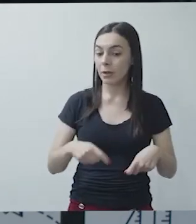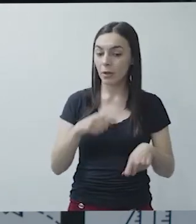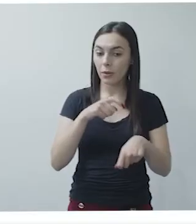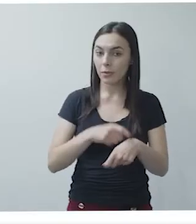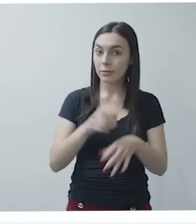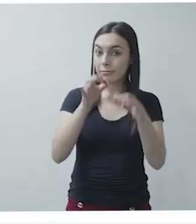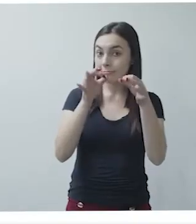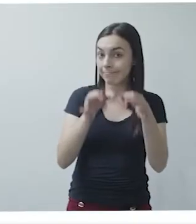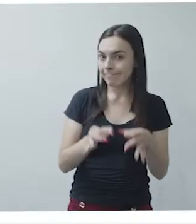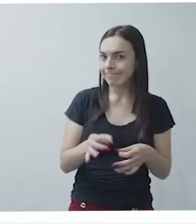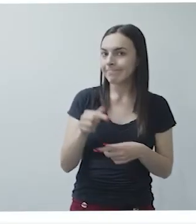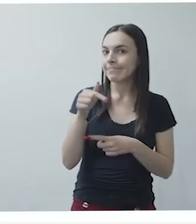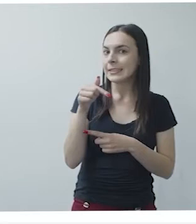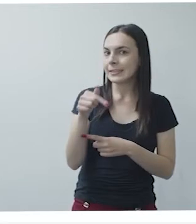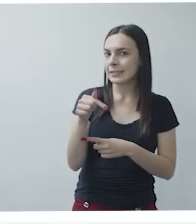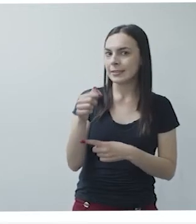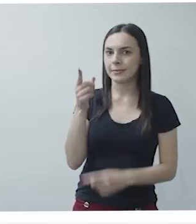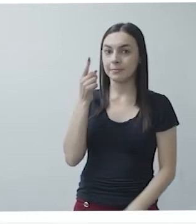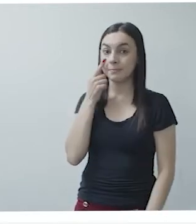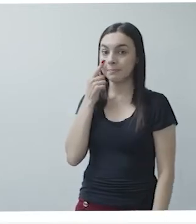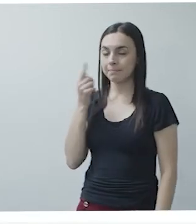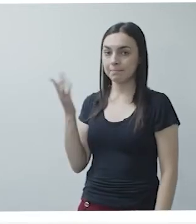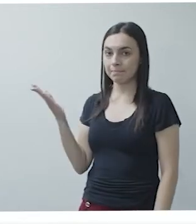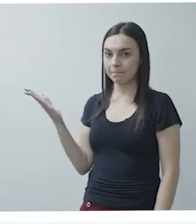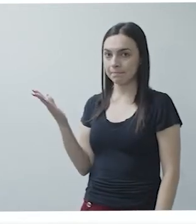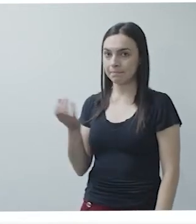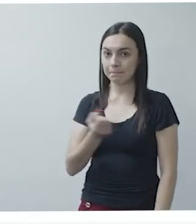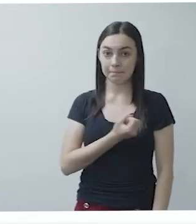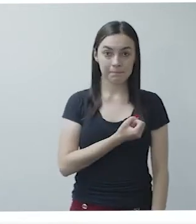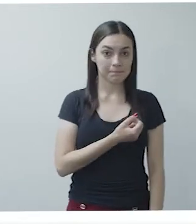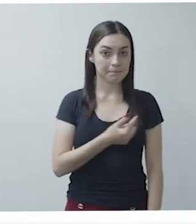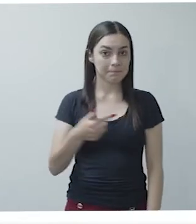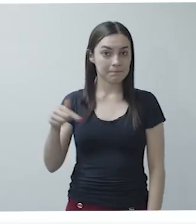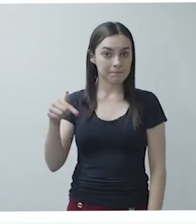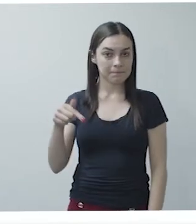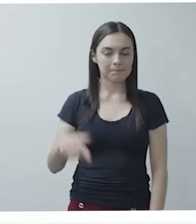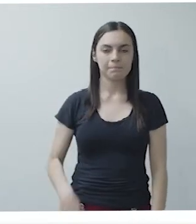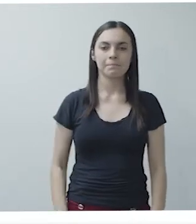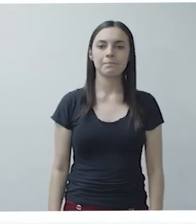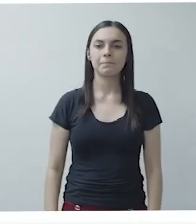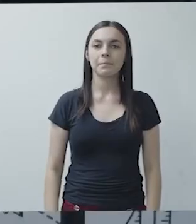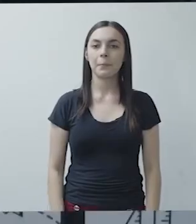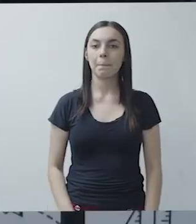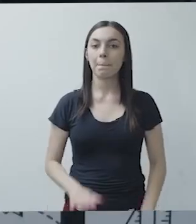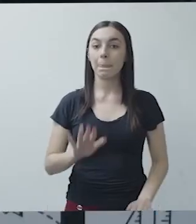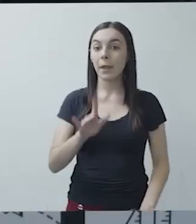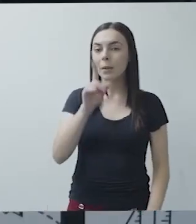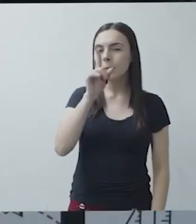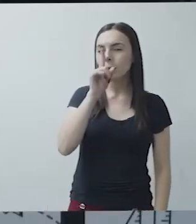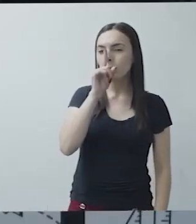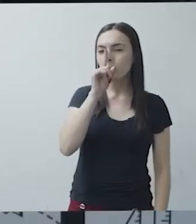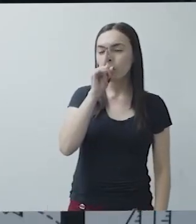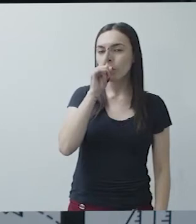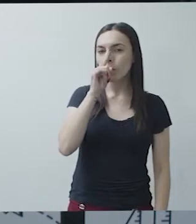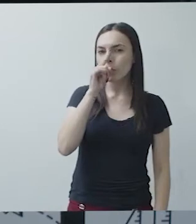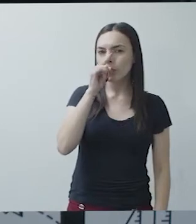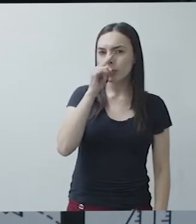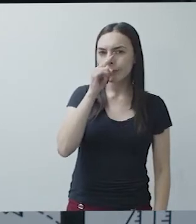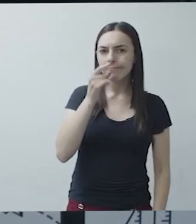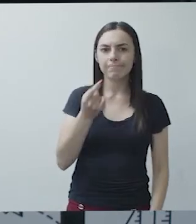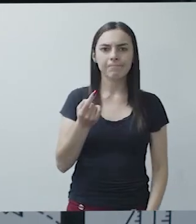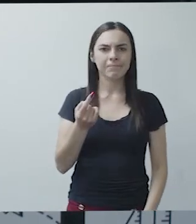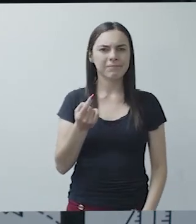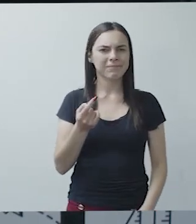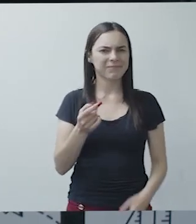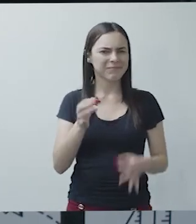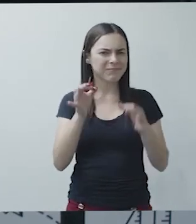7 horas. Olha lá, o número 7 está aqui. O ponteiro pequeno não está indicando